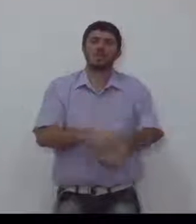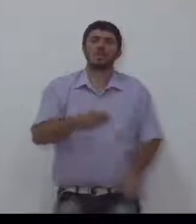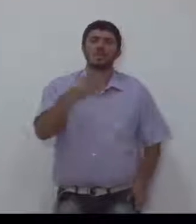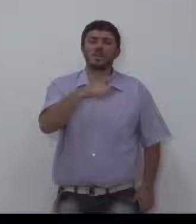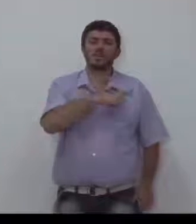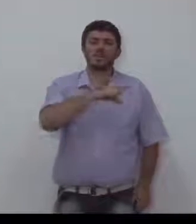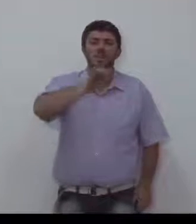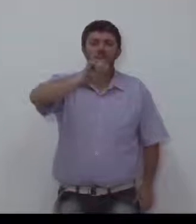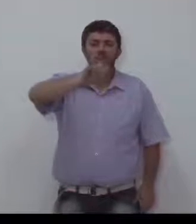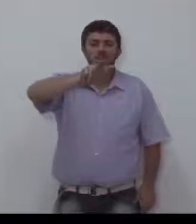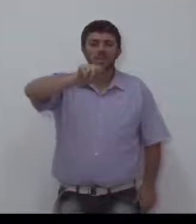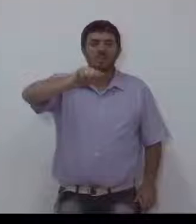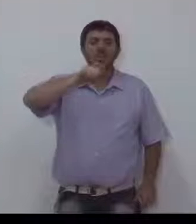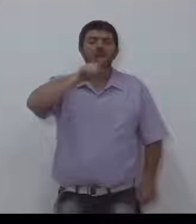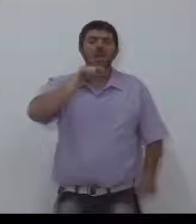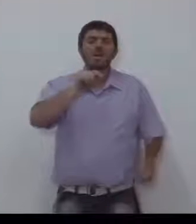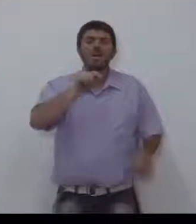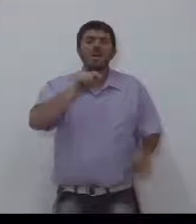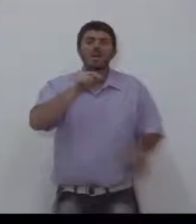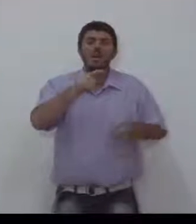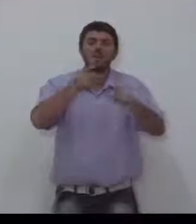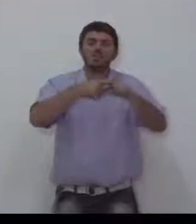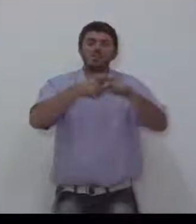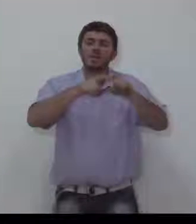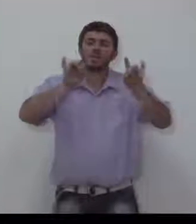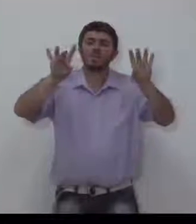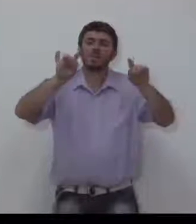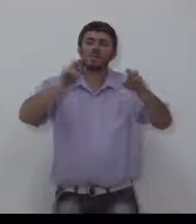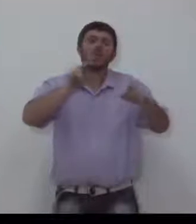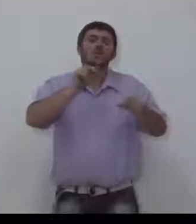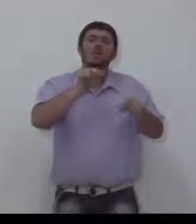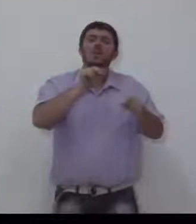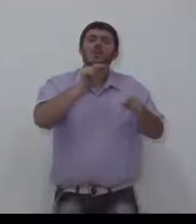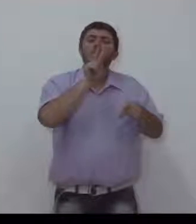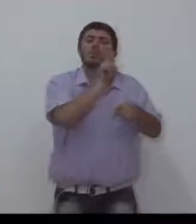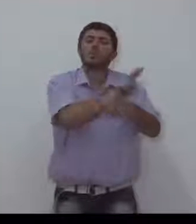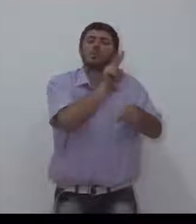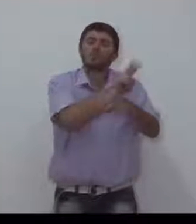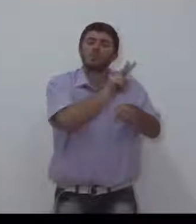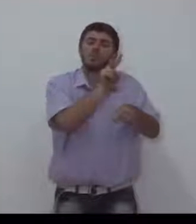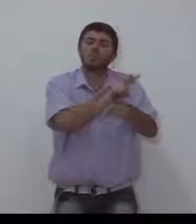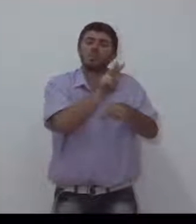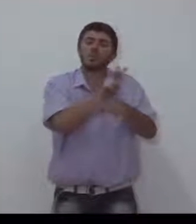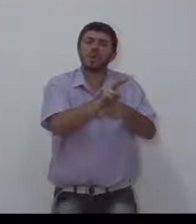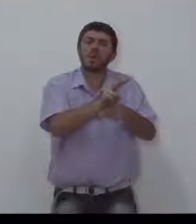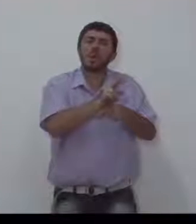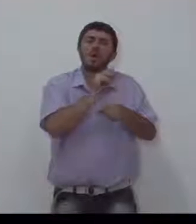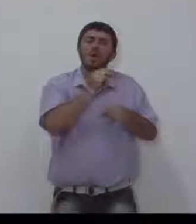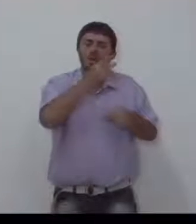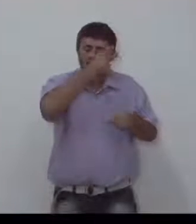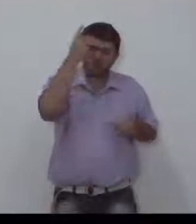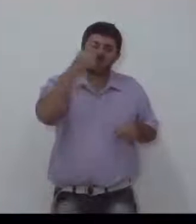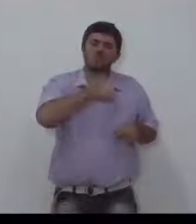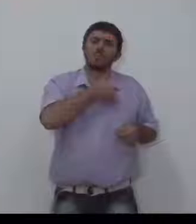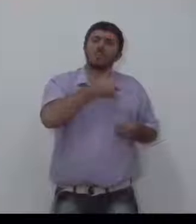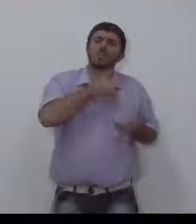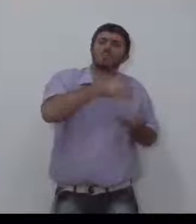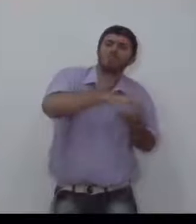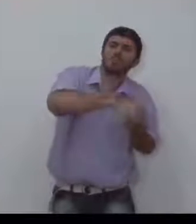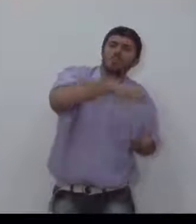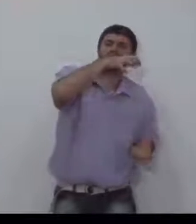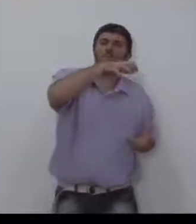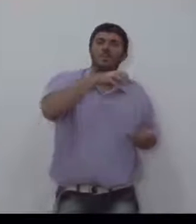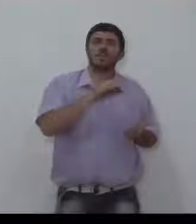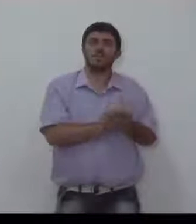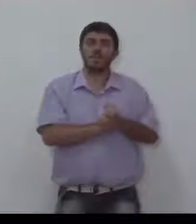em cuidar do envelhecimento. E como a gente tem a oportunidade de crescer, não é? Nesse evento foi a formatura de um